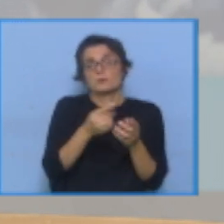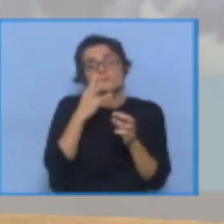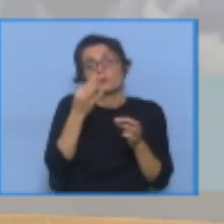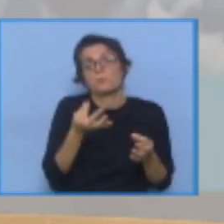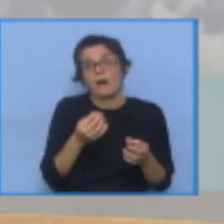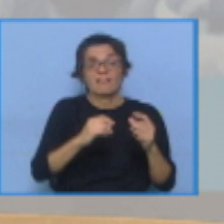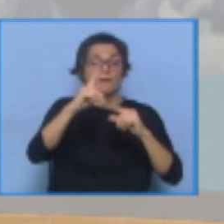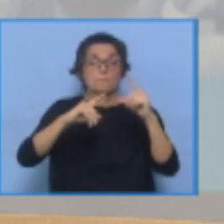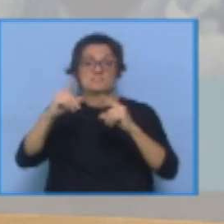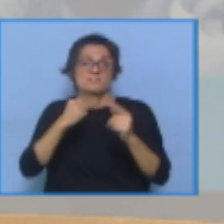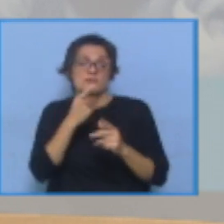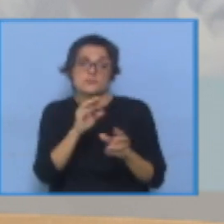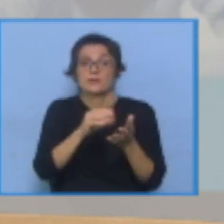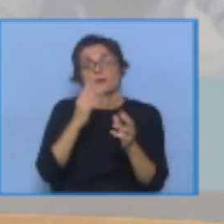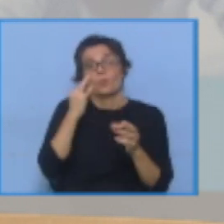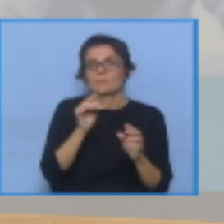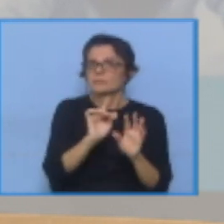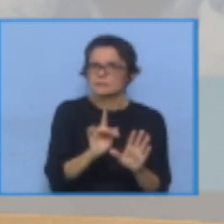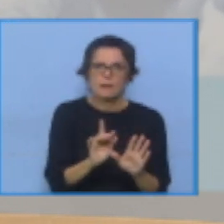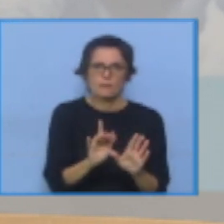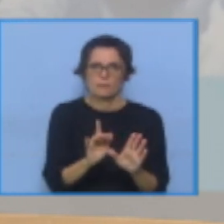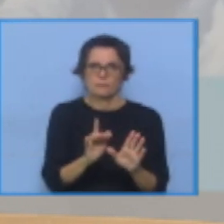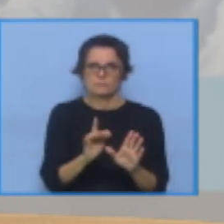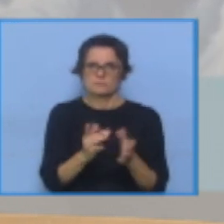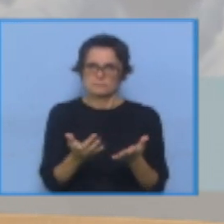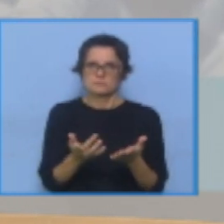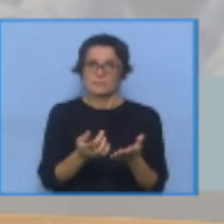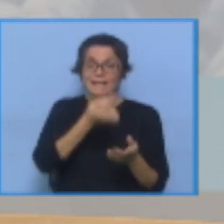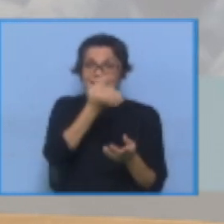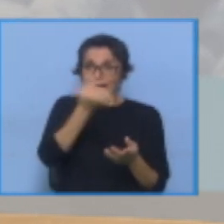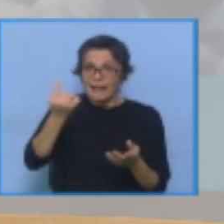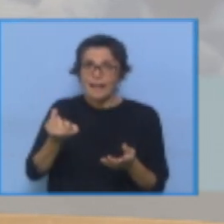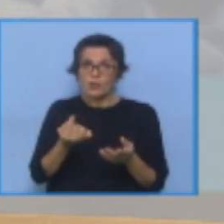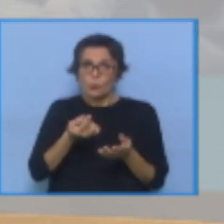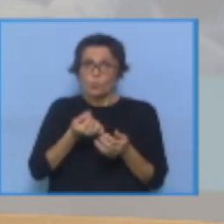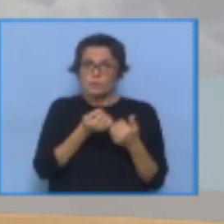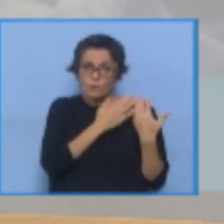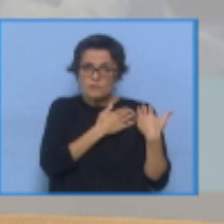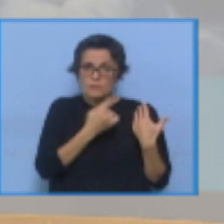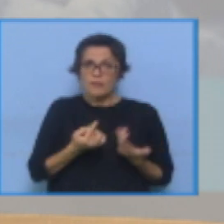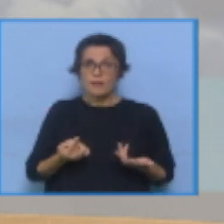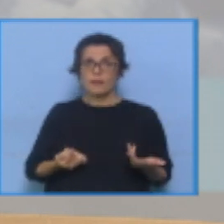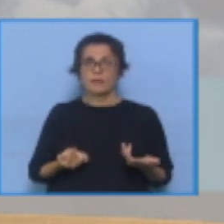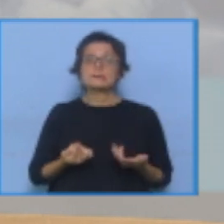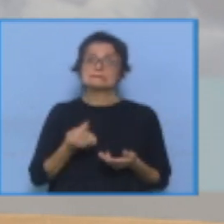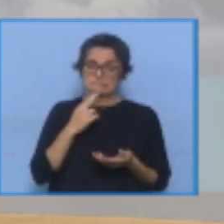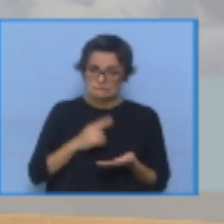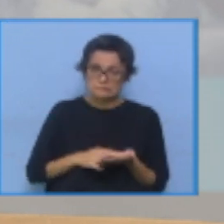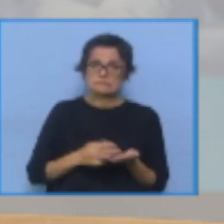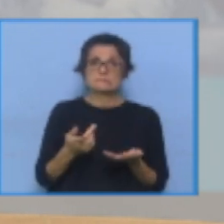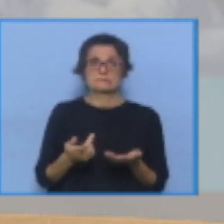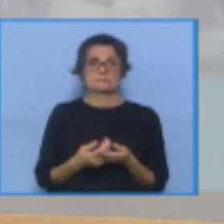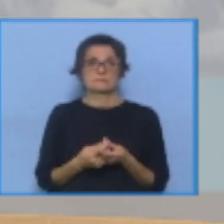mas não nos esquecemos, não nos devemos esquecer... Cada pessoa tem um papel a desempenhar, né, neste aspecto. Não nos devemos esquecer que, e foi essa